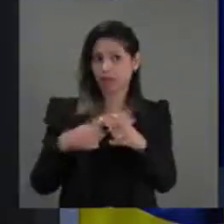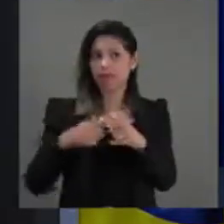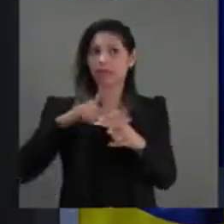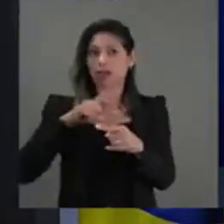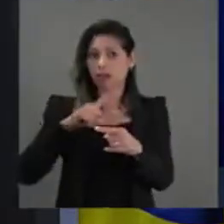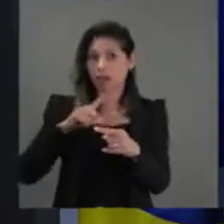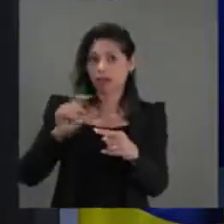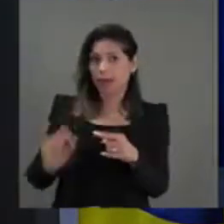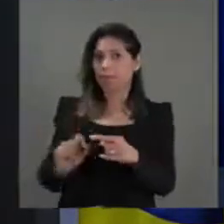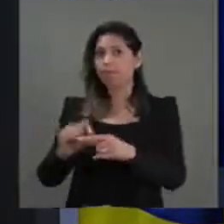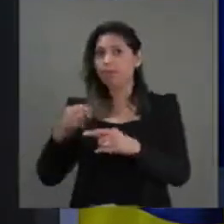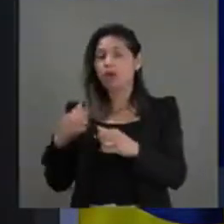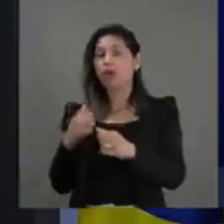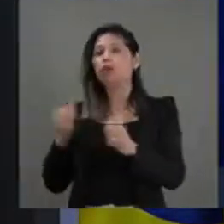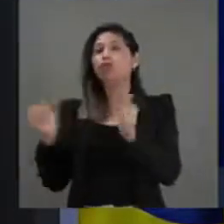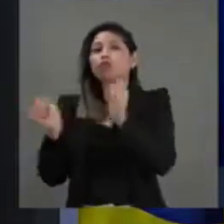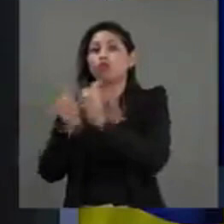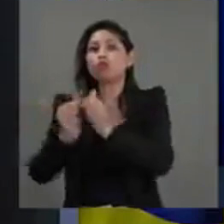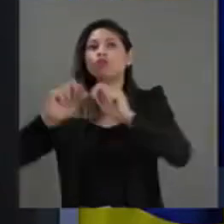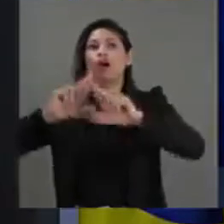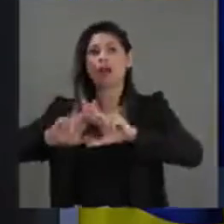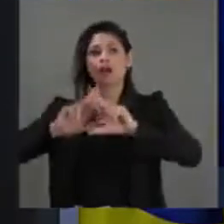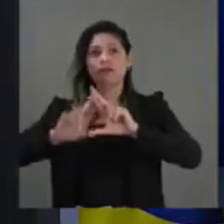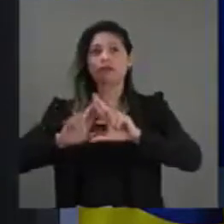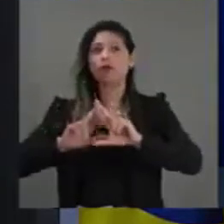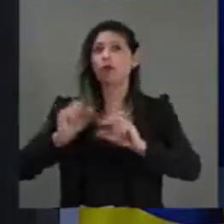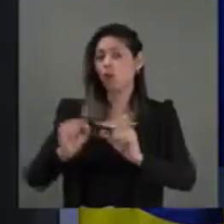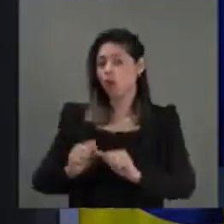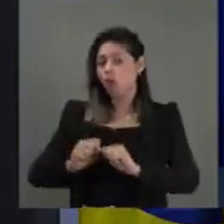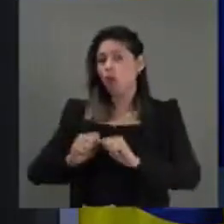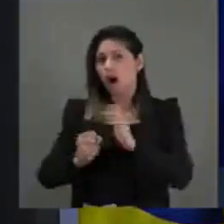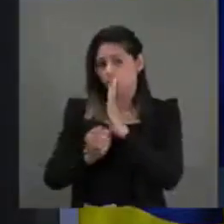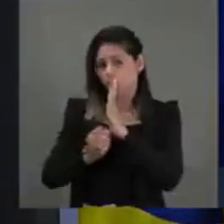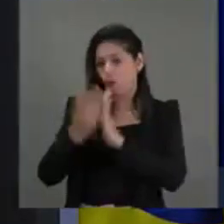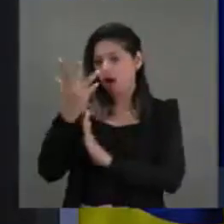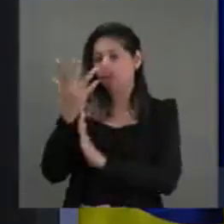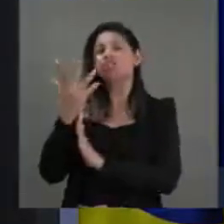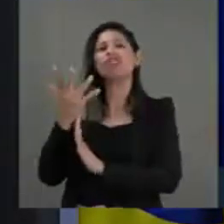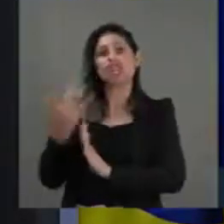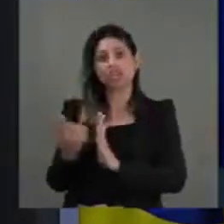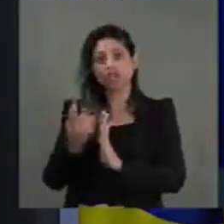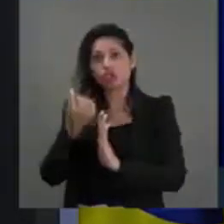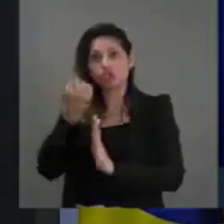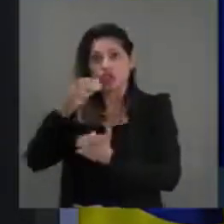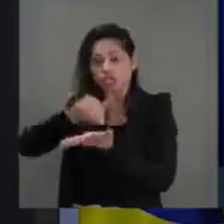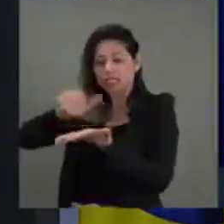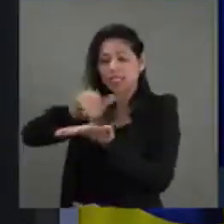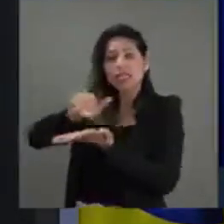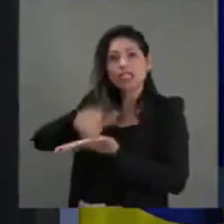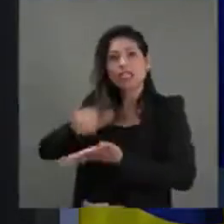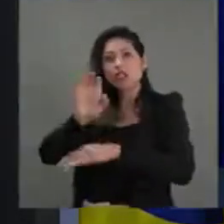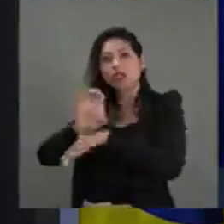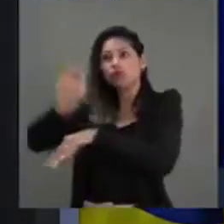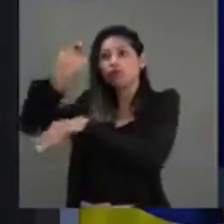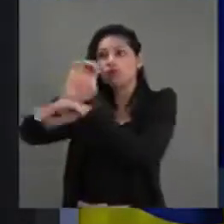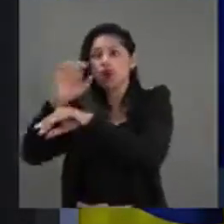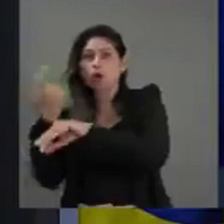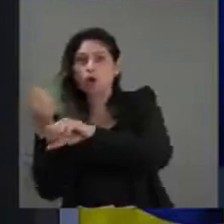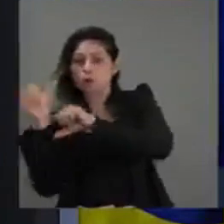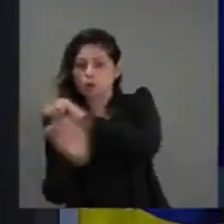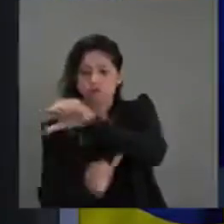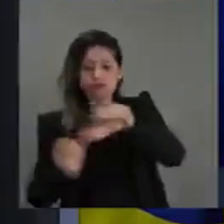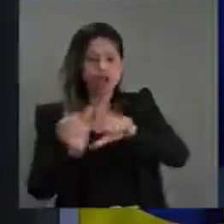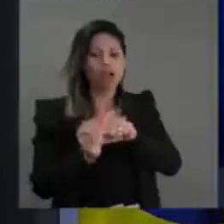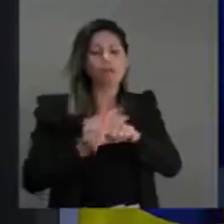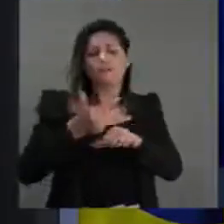aprovação da Assembleia Legislativa, foi o aumento do número de secretarias estaduais de 25 para 32. Essa é